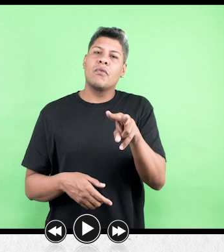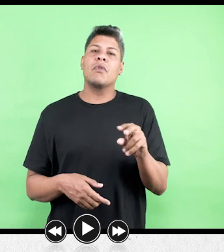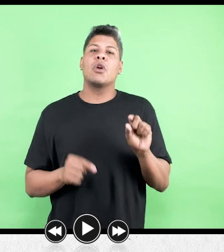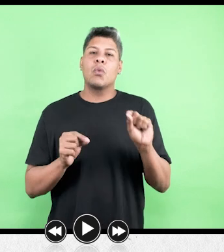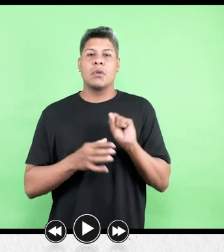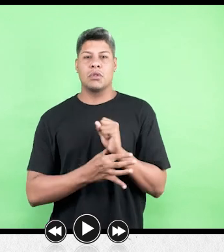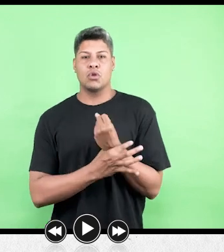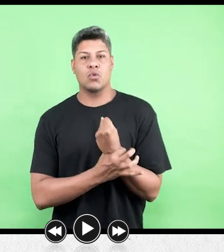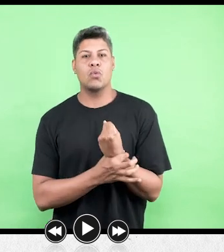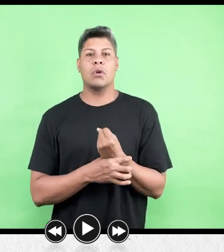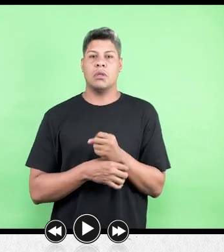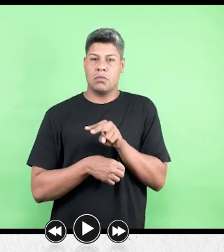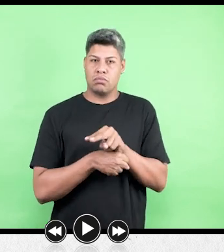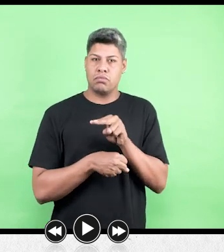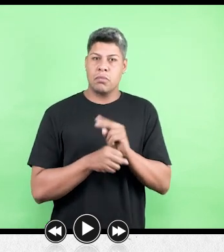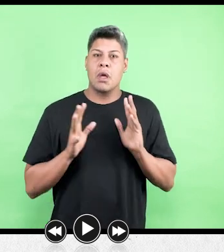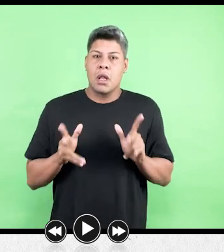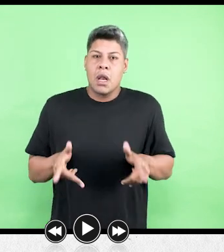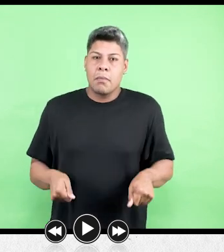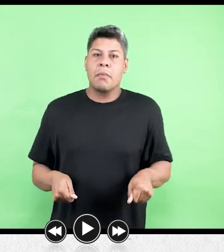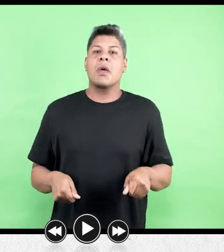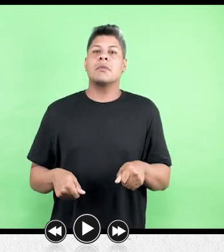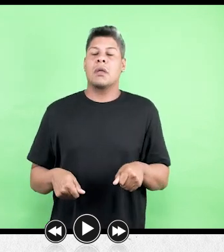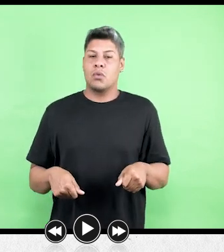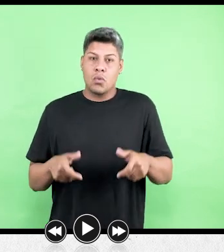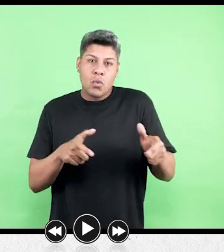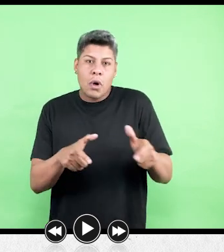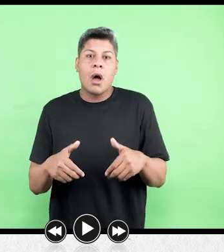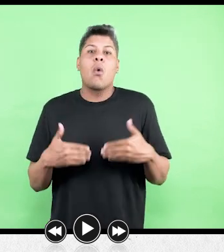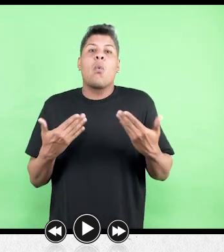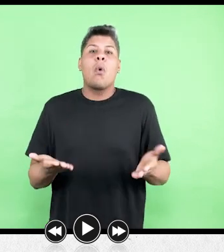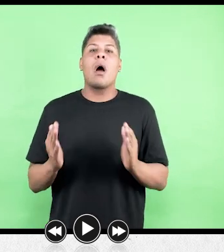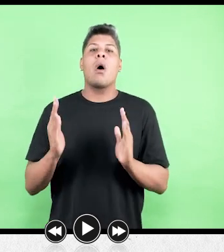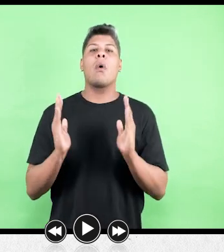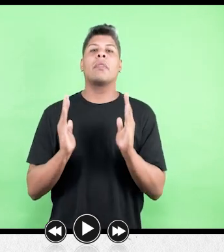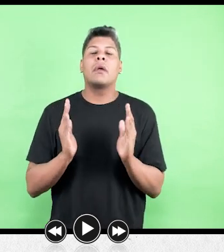de segurança, conservação e limpeza da área, quais são as etapas de tratamento, como que elas estão